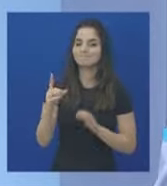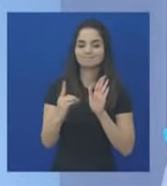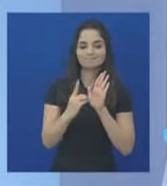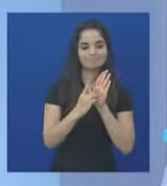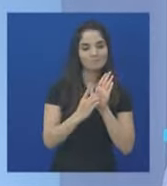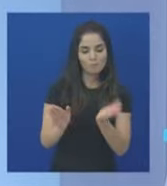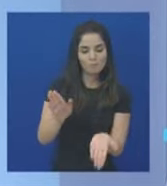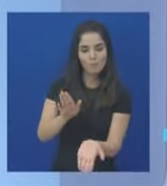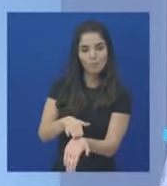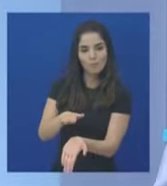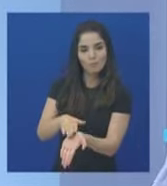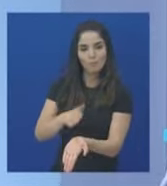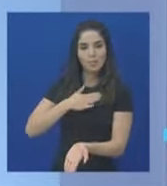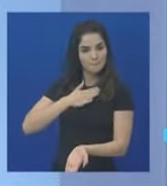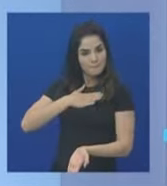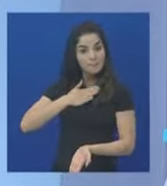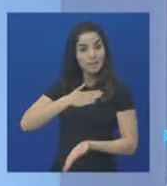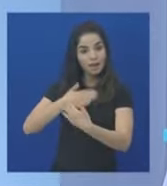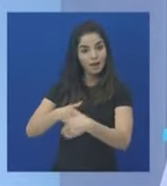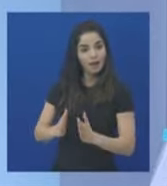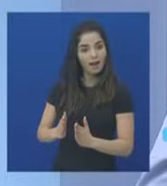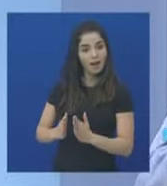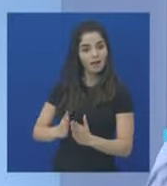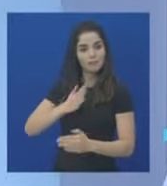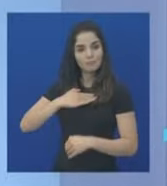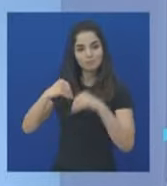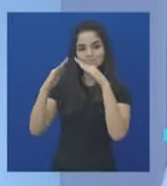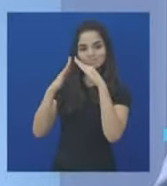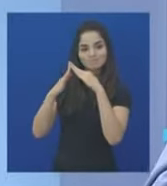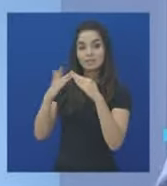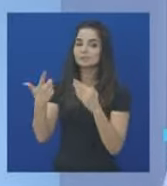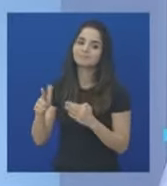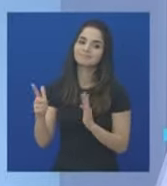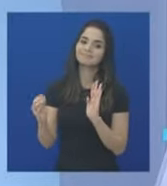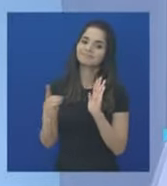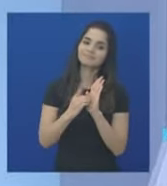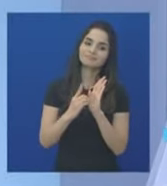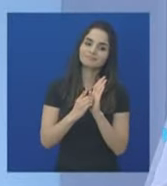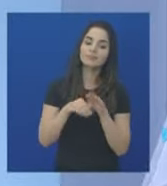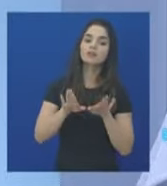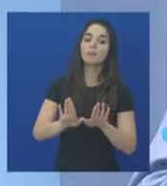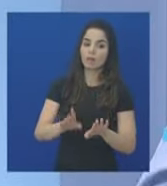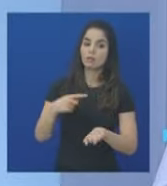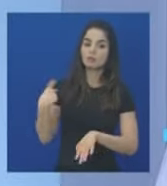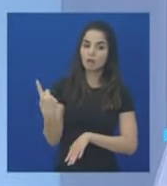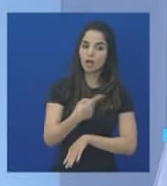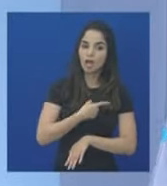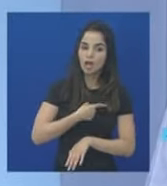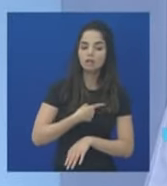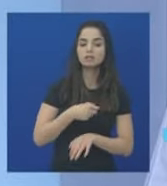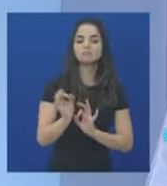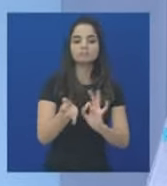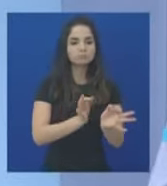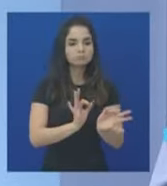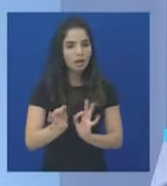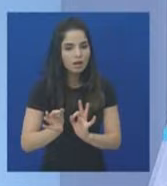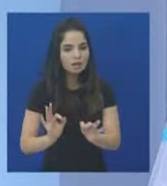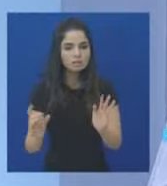que aquele terreno é dele, que aquela casa é dele. Então vamos fazer a regularização fundiária imediatamente.